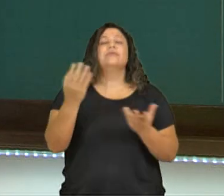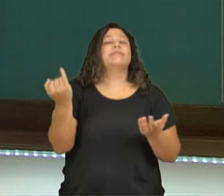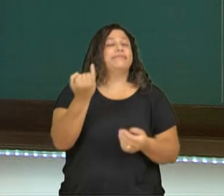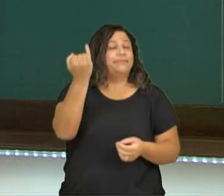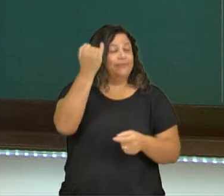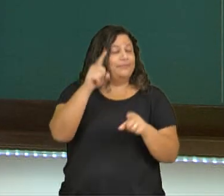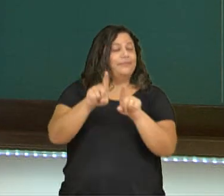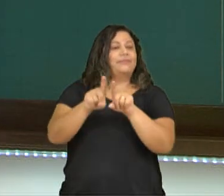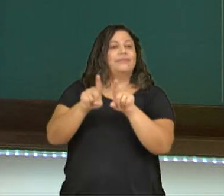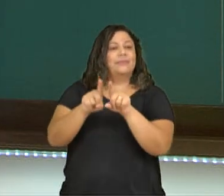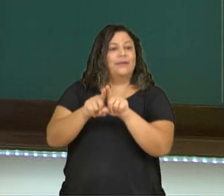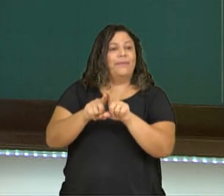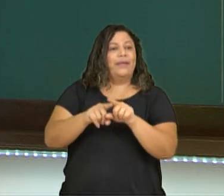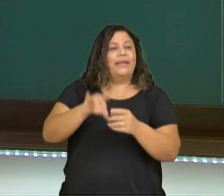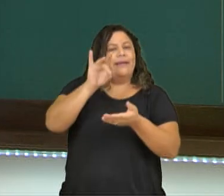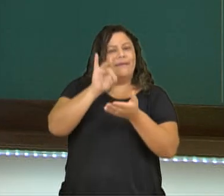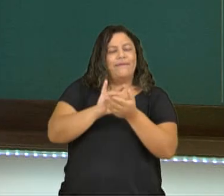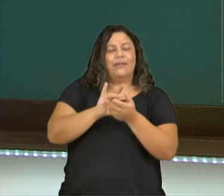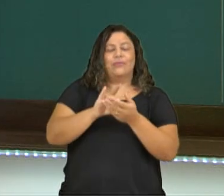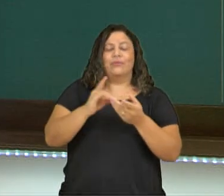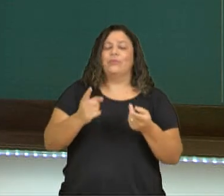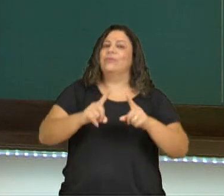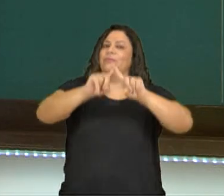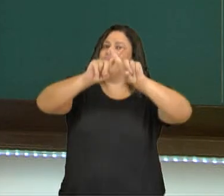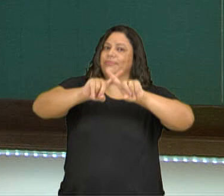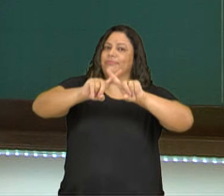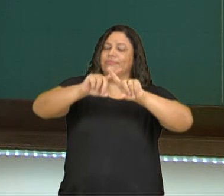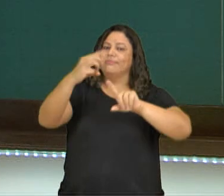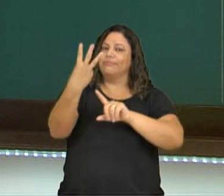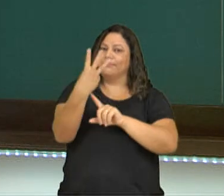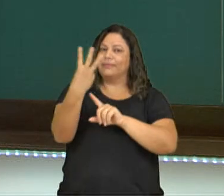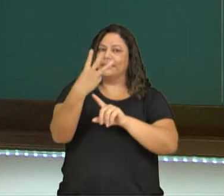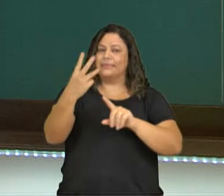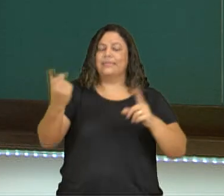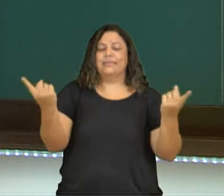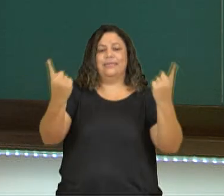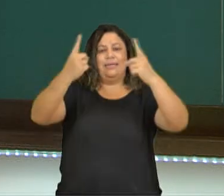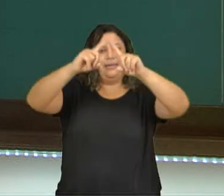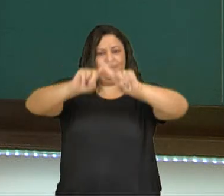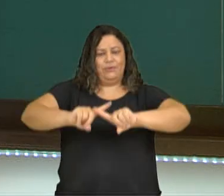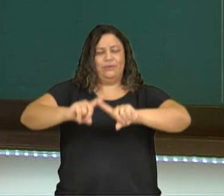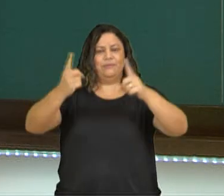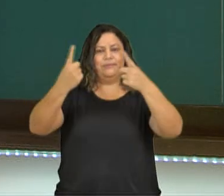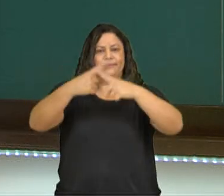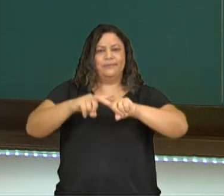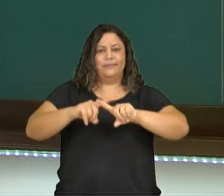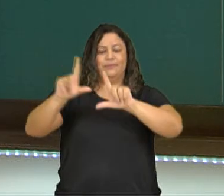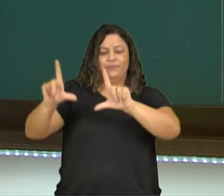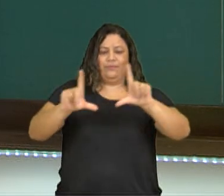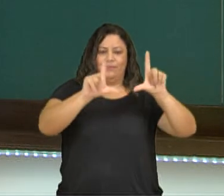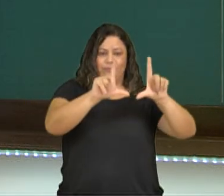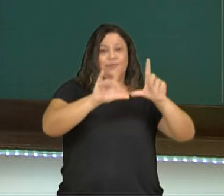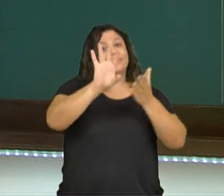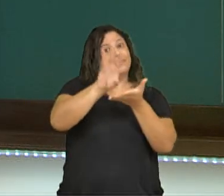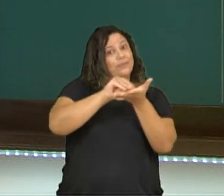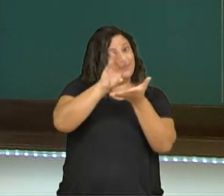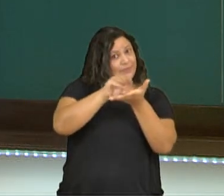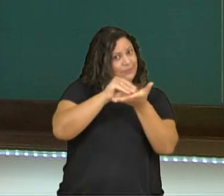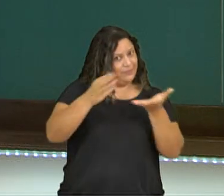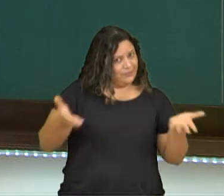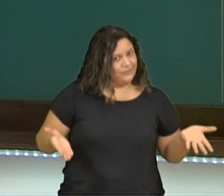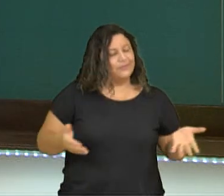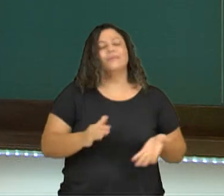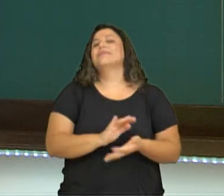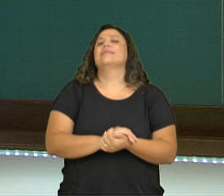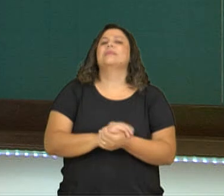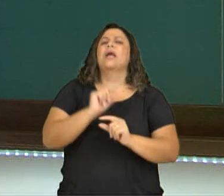importante, efetuar a regra de 3, certo? Esses são os passos, guarde com muito carinho, anote no seu caderno. Como é que